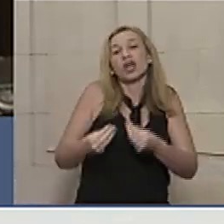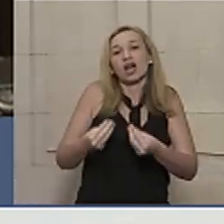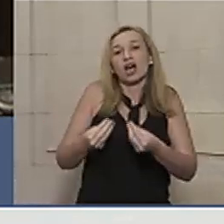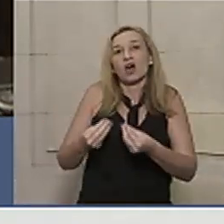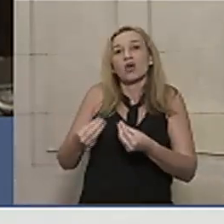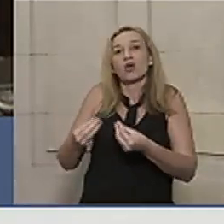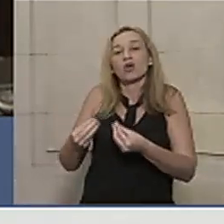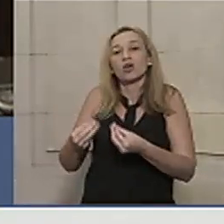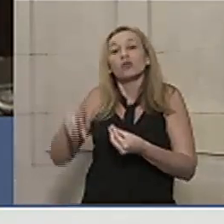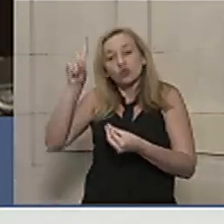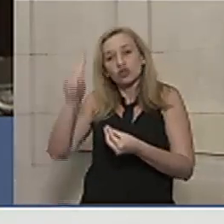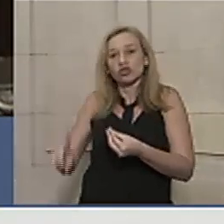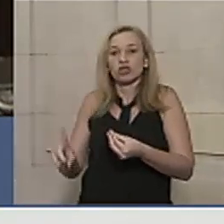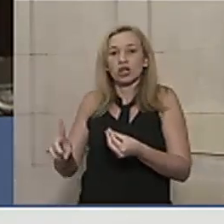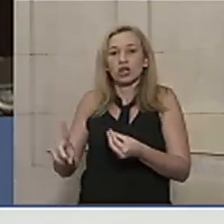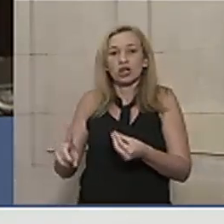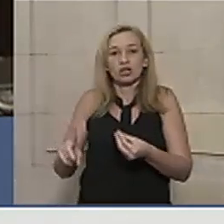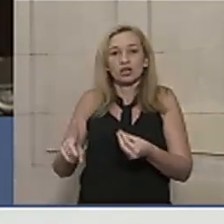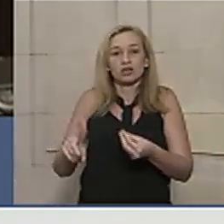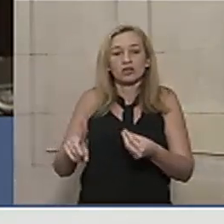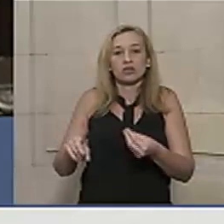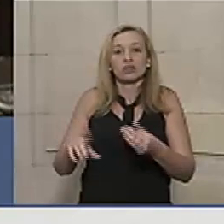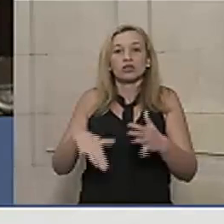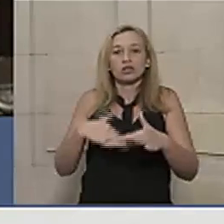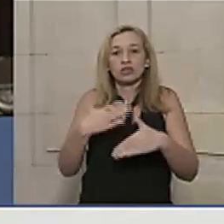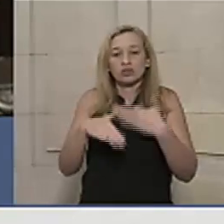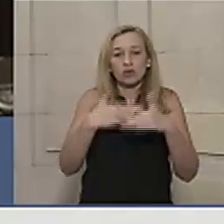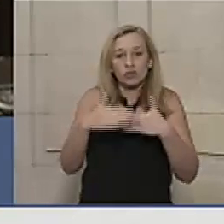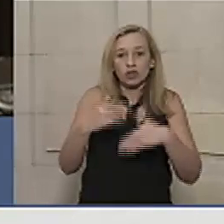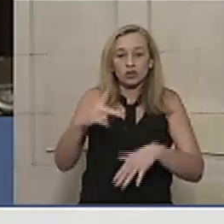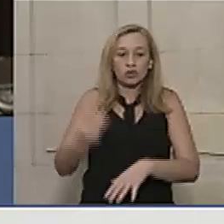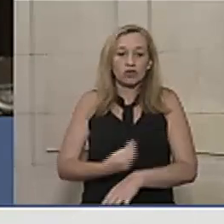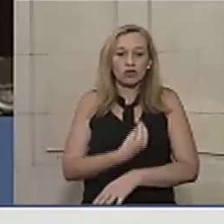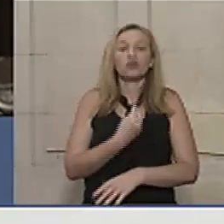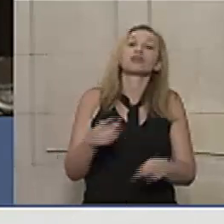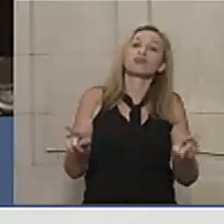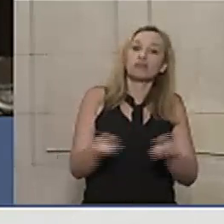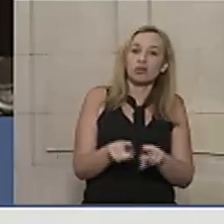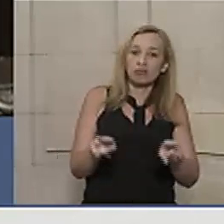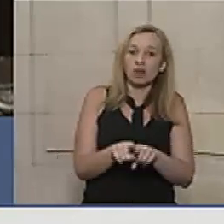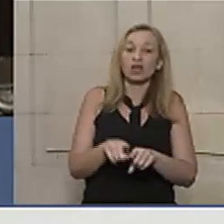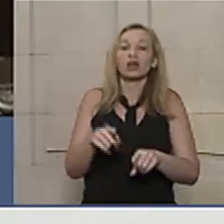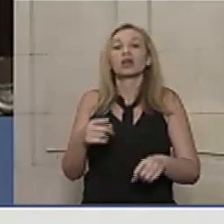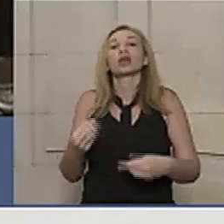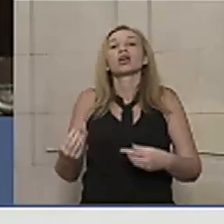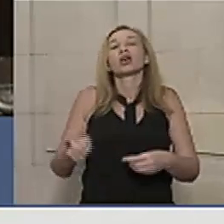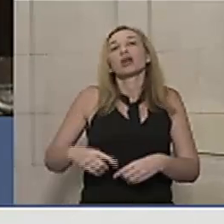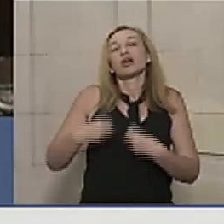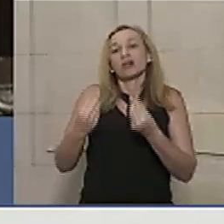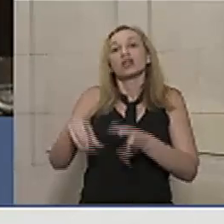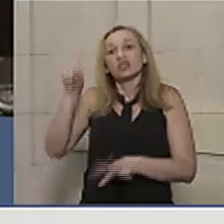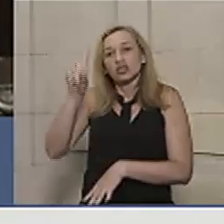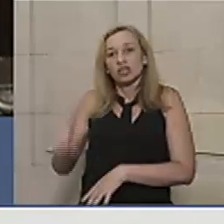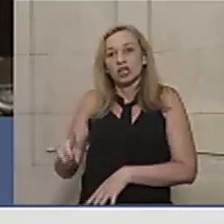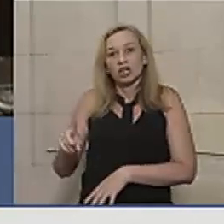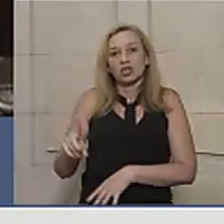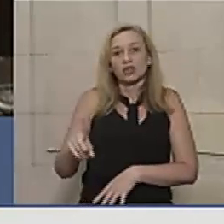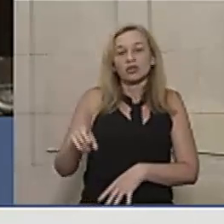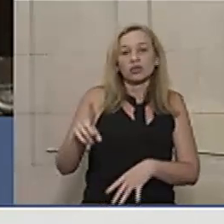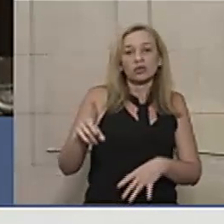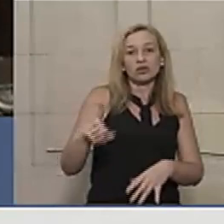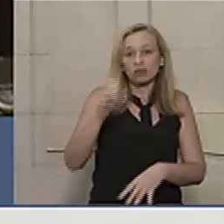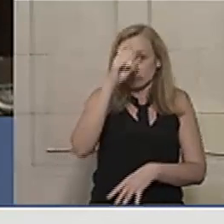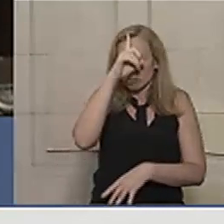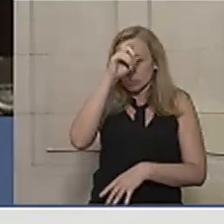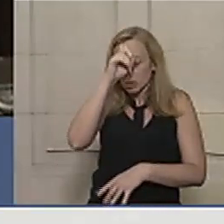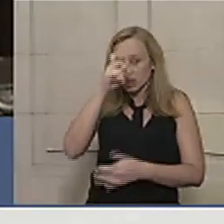garantir os seus direitos reprodutivos, garantir maternidades, garantir políticas públicas,